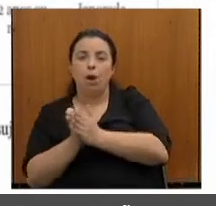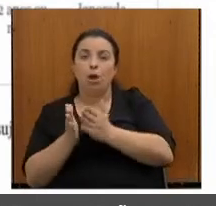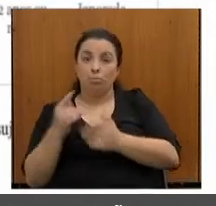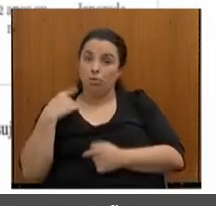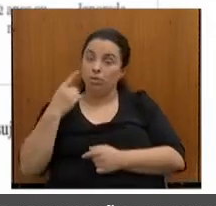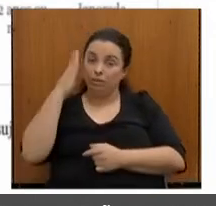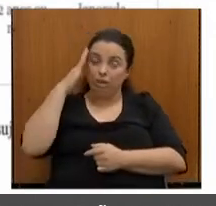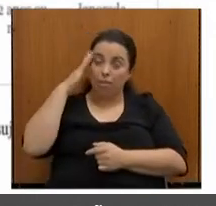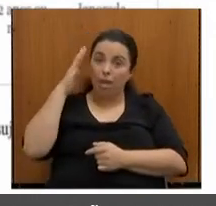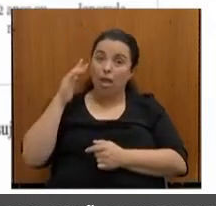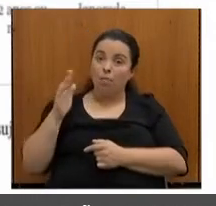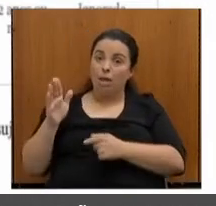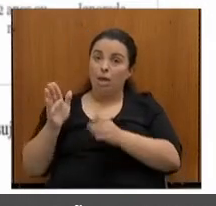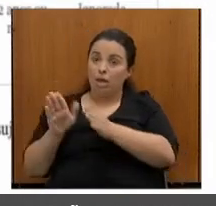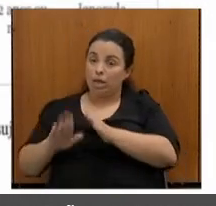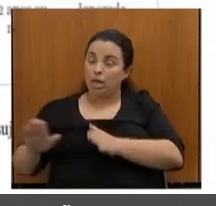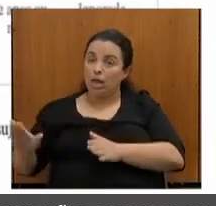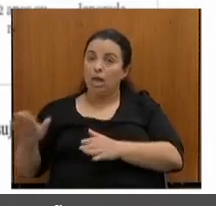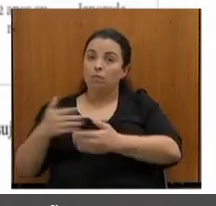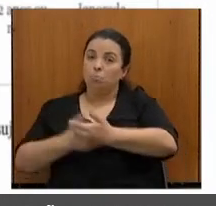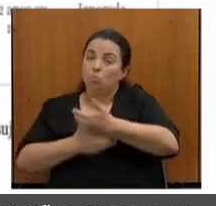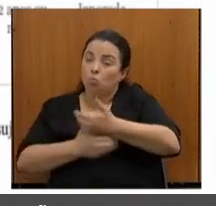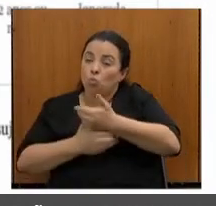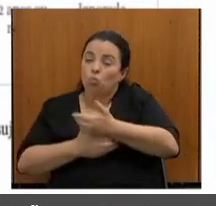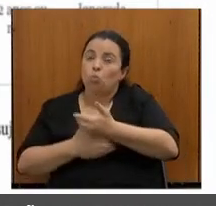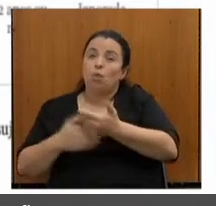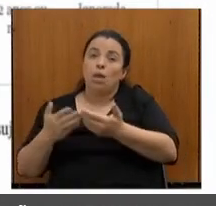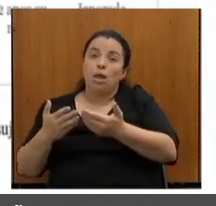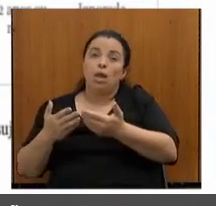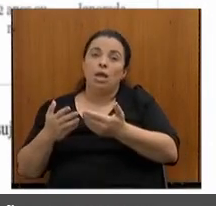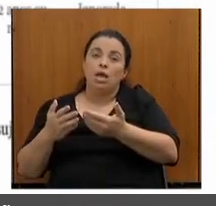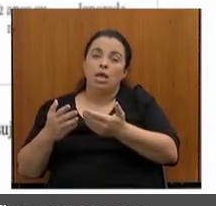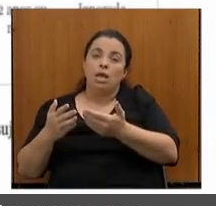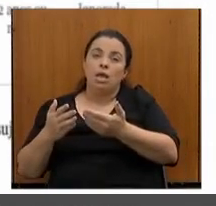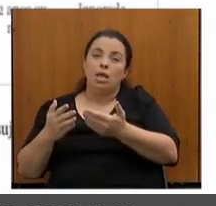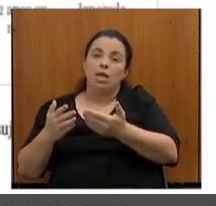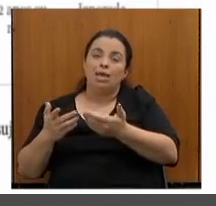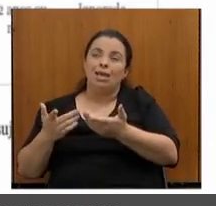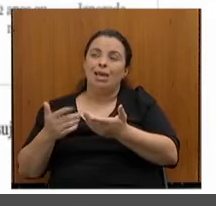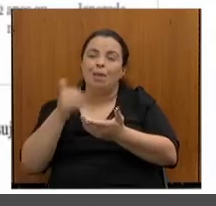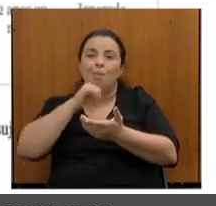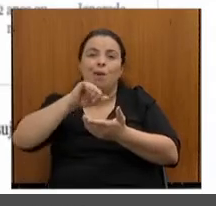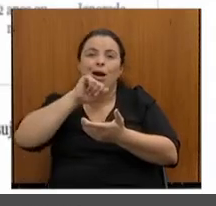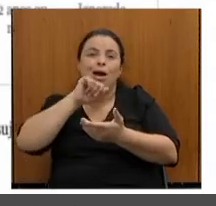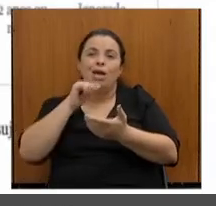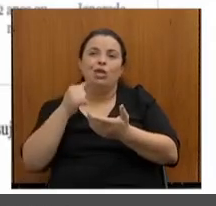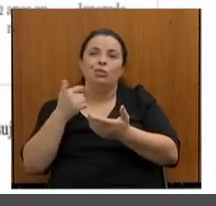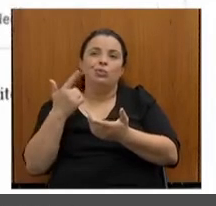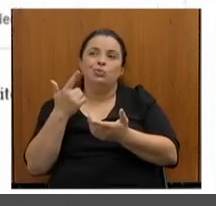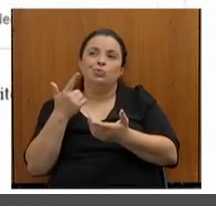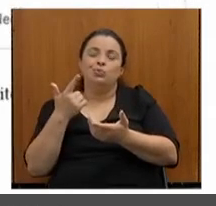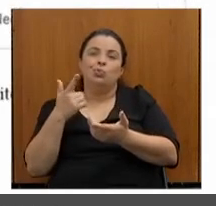aquelas crianças que foram geradas por mães com baixa escolaridade.